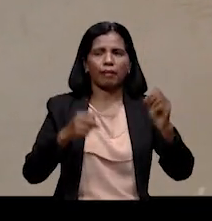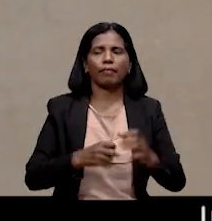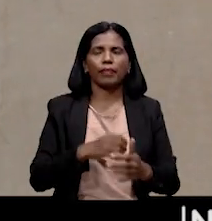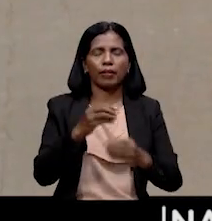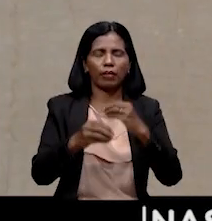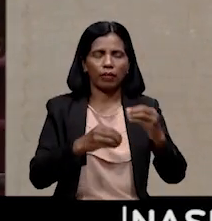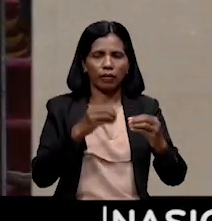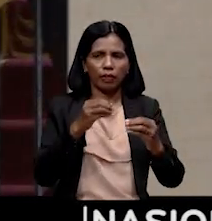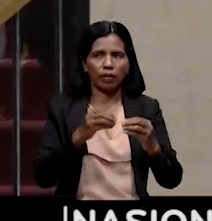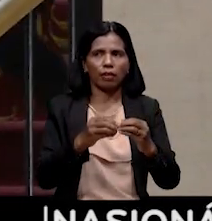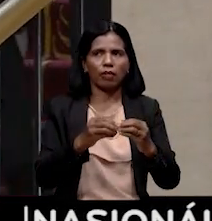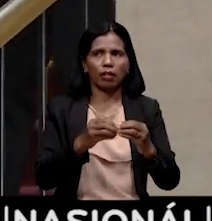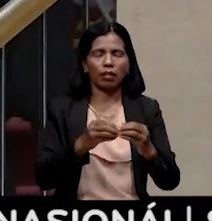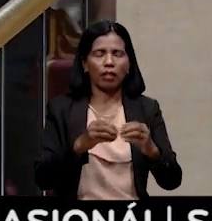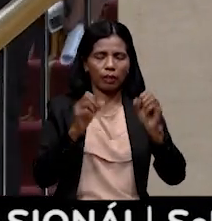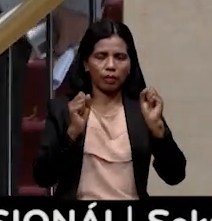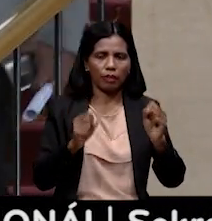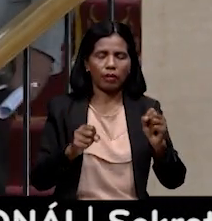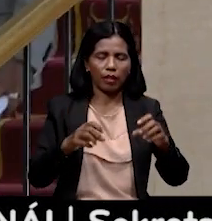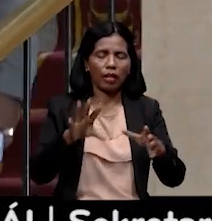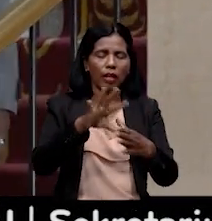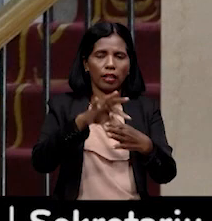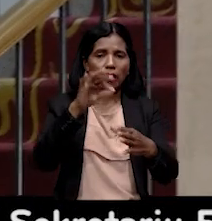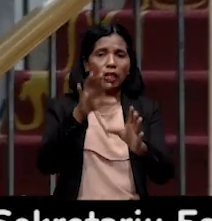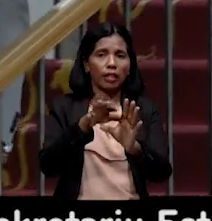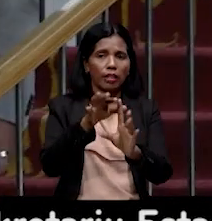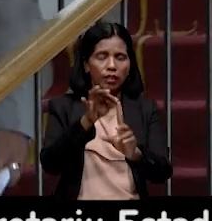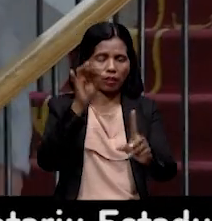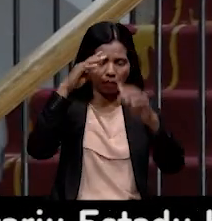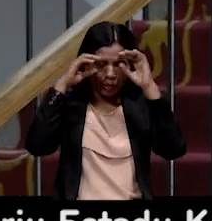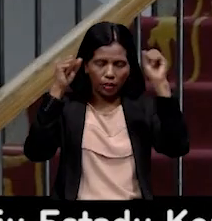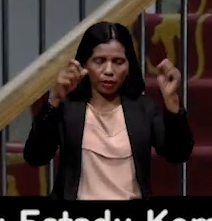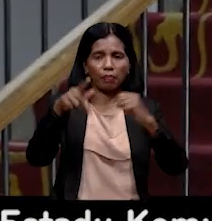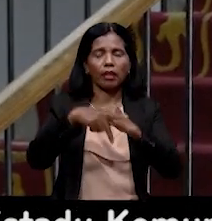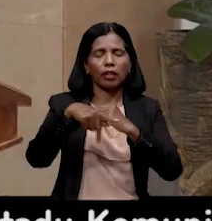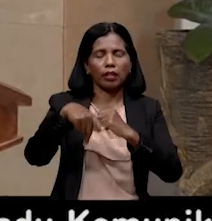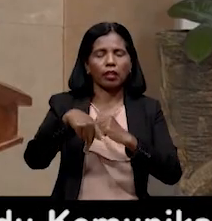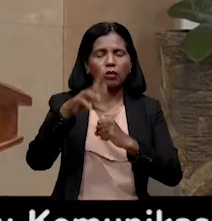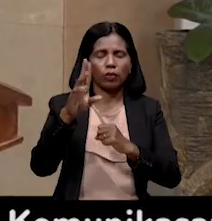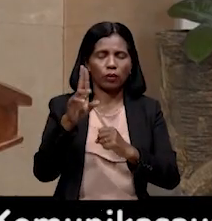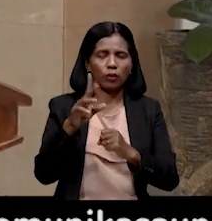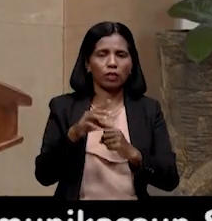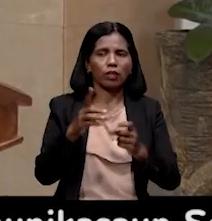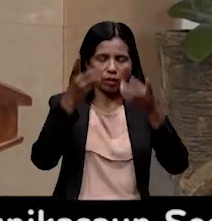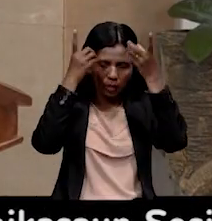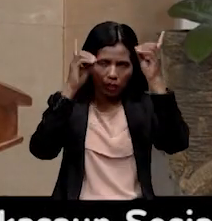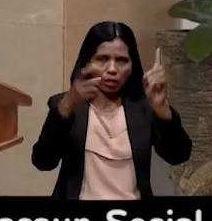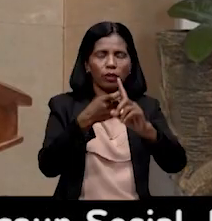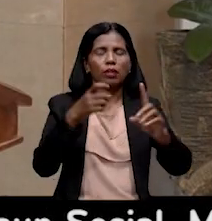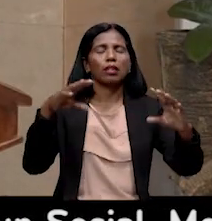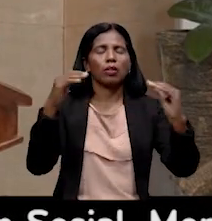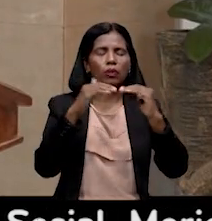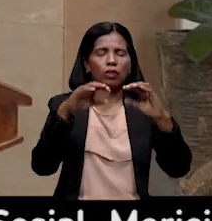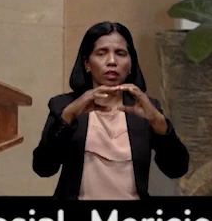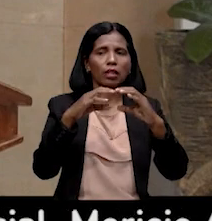candidatura tu compete a eleição presidencial, Partido Kuntu ou Partido PURD se decide a lehusi Conferência Nacional onde